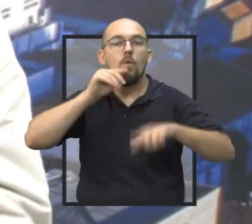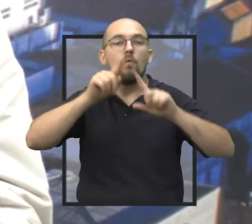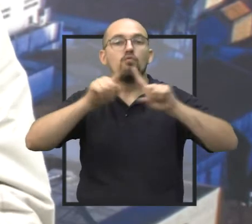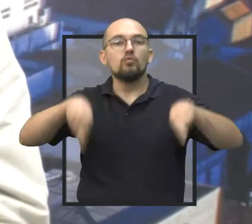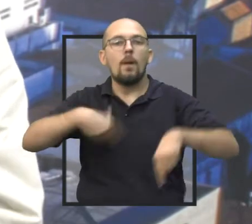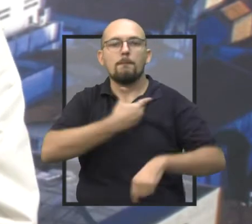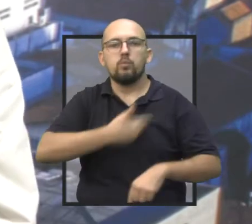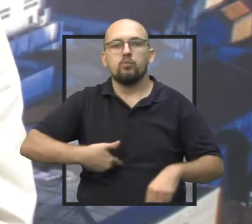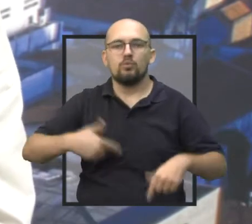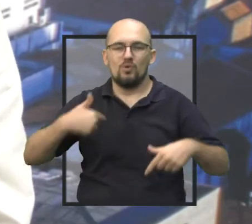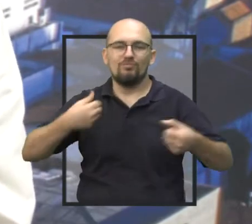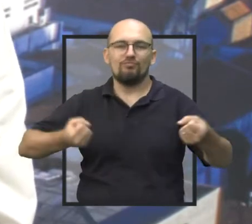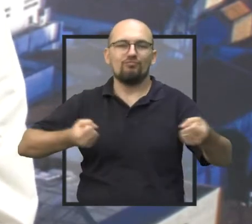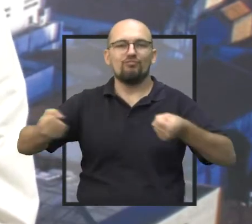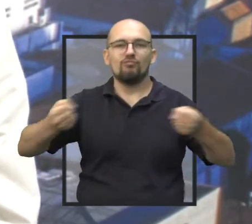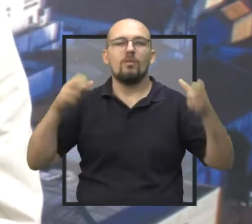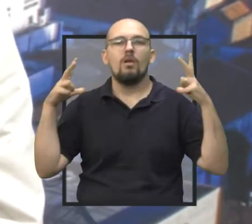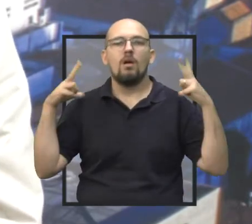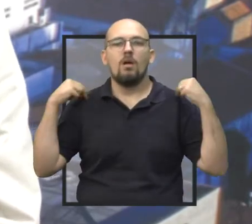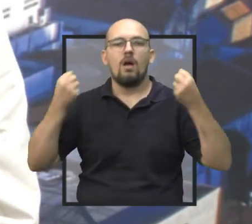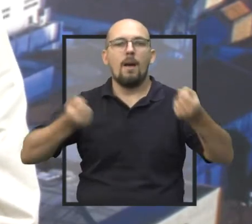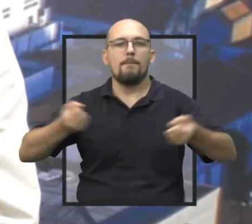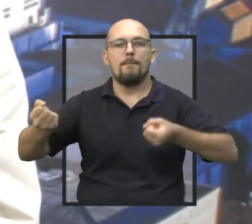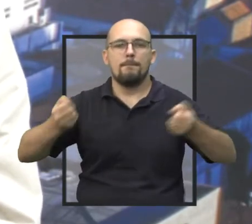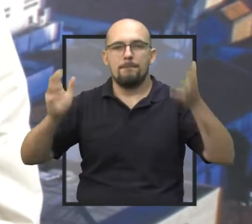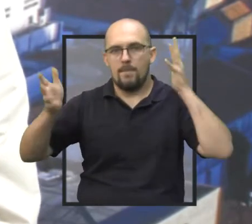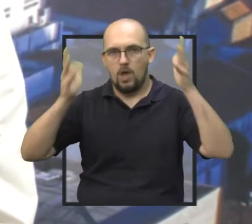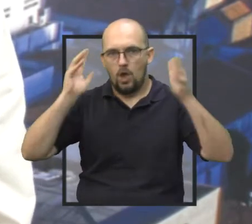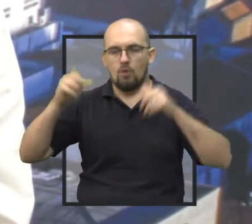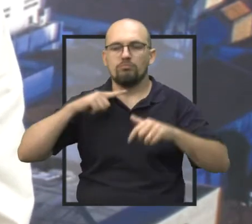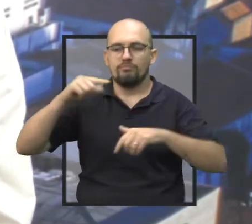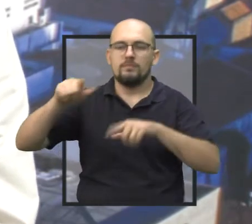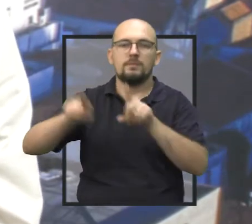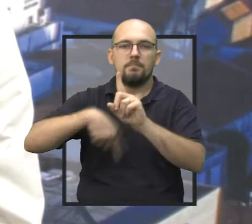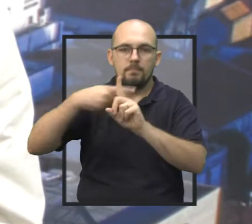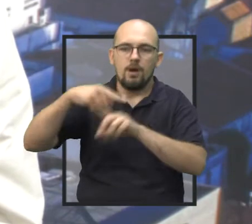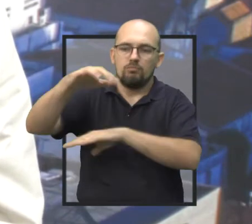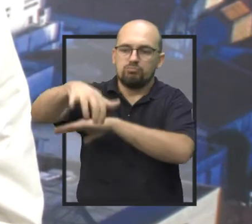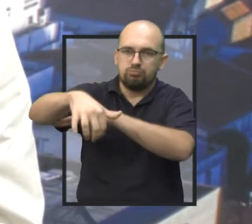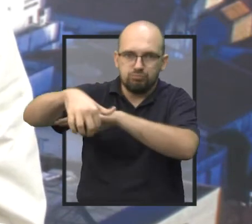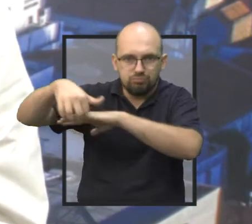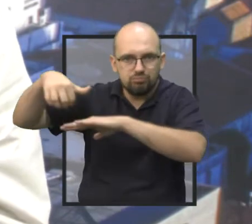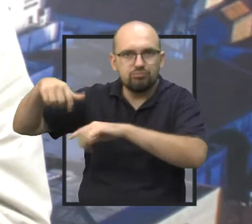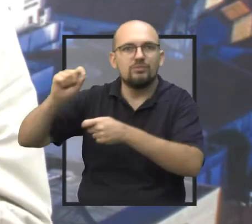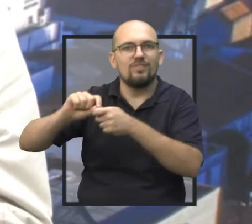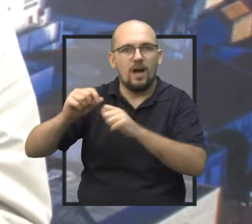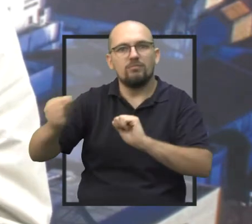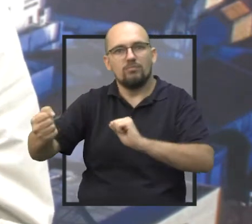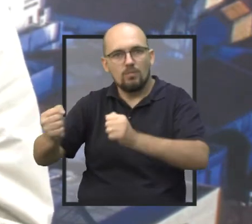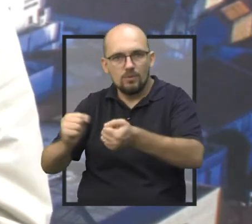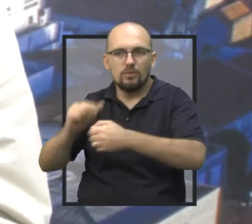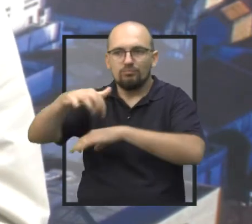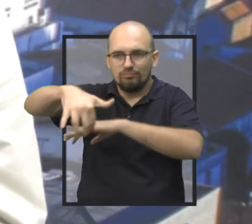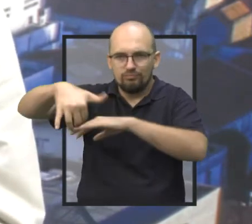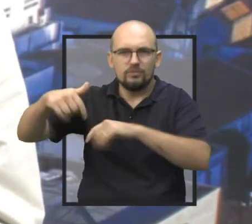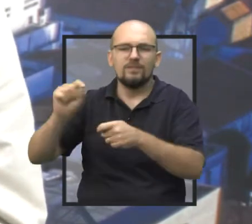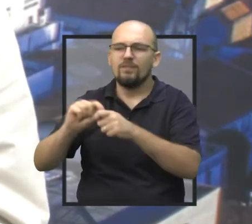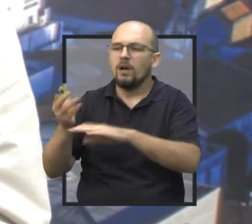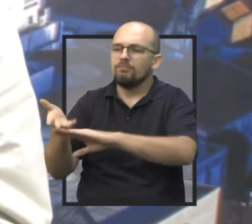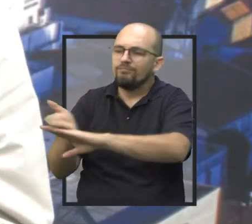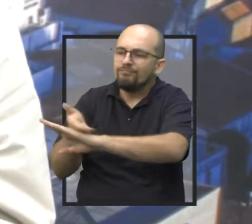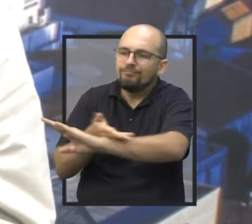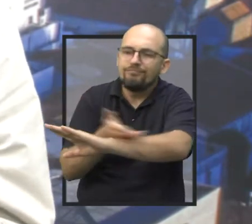eu trabalhava lá com um caminhão, tinha um operador de máquina com uma reta escavadeira, tinha os funcionários, nós fazíamos toda a manutenção de